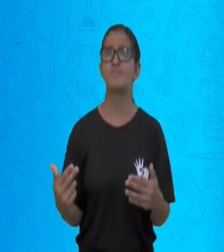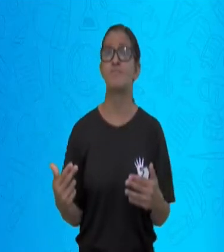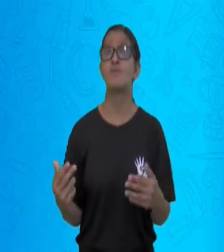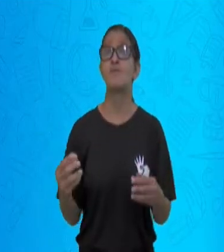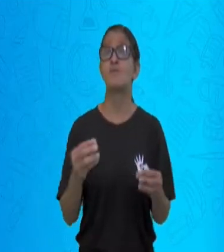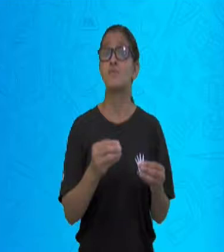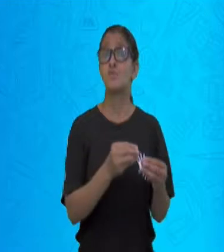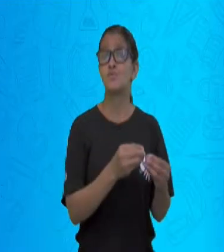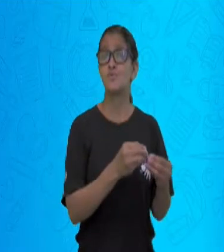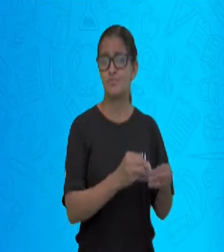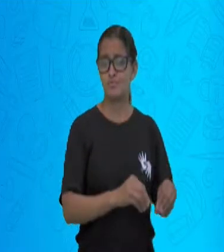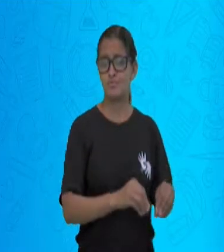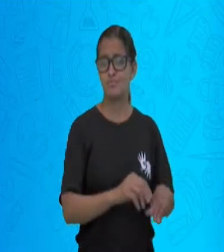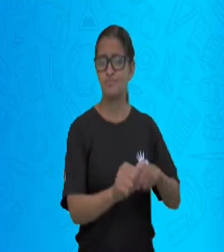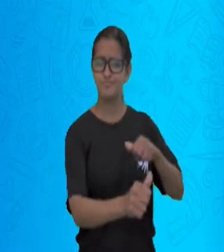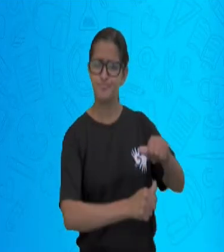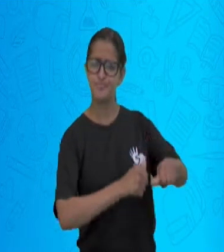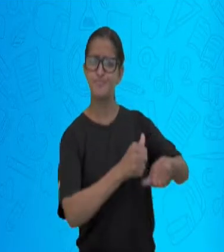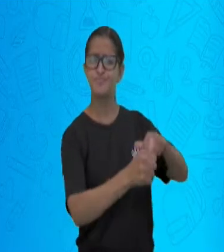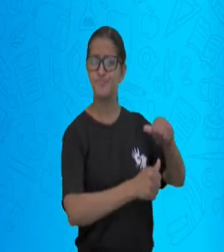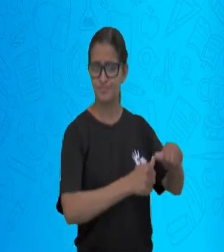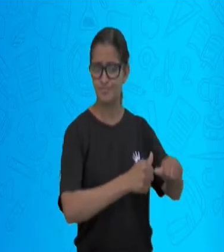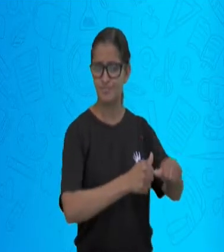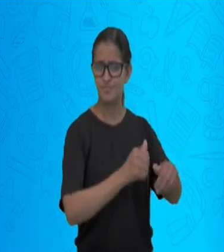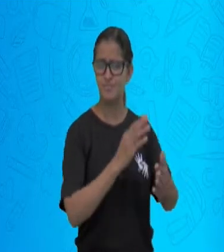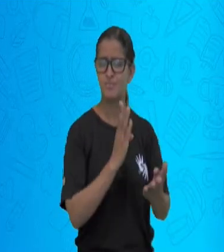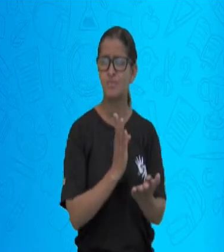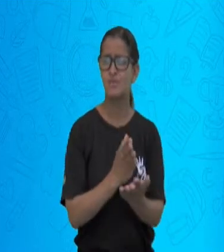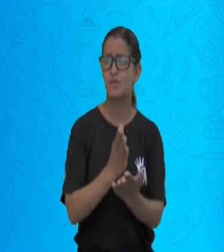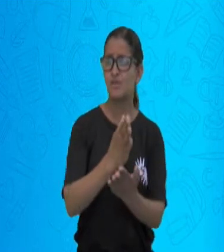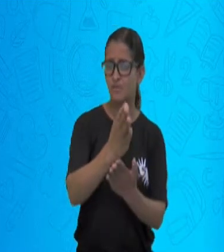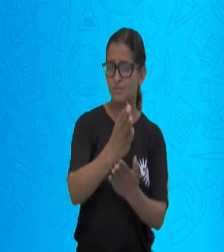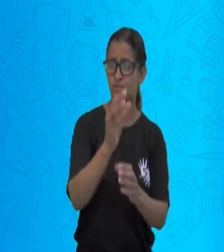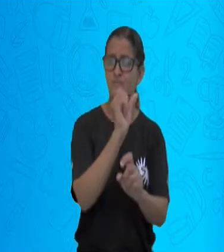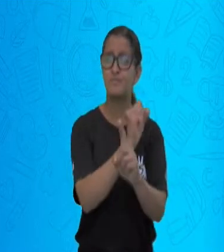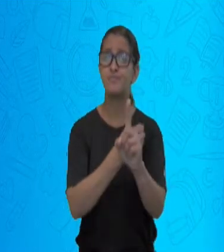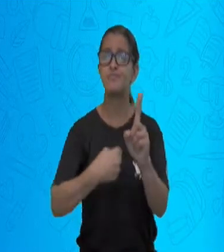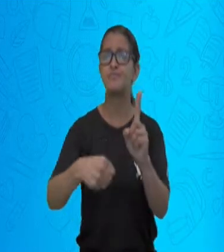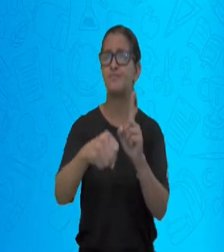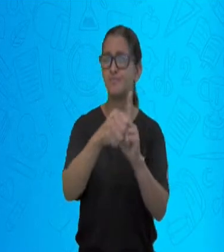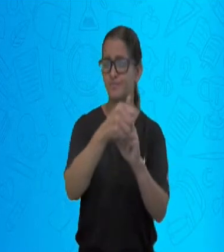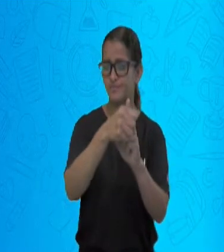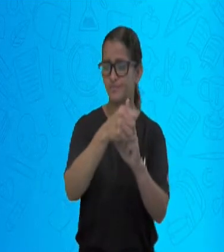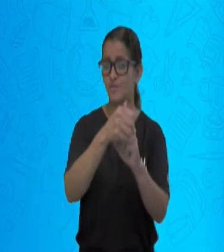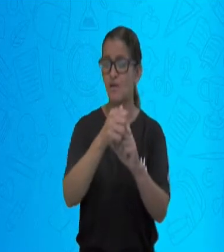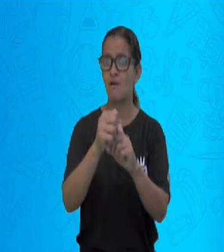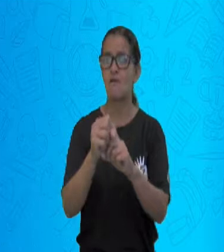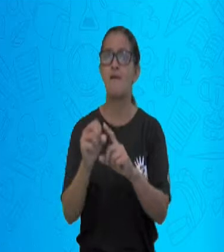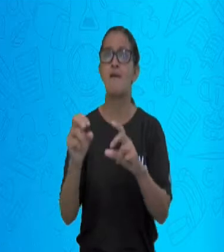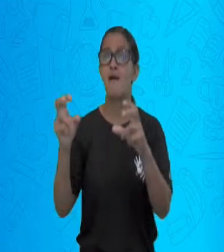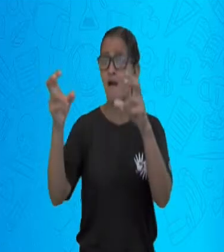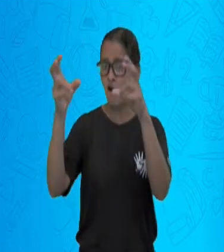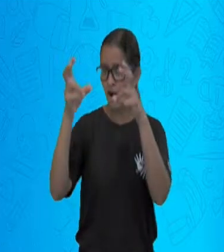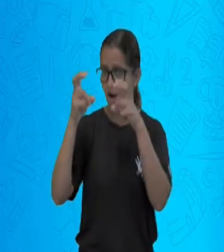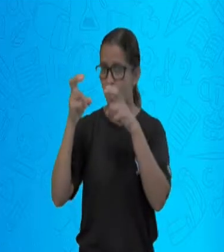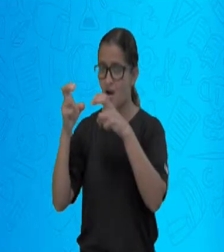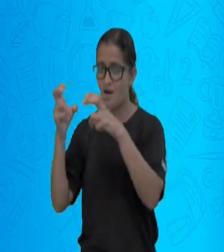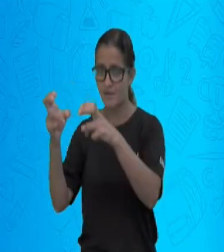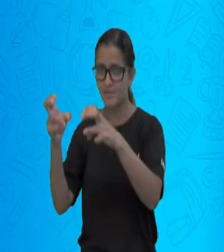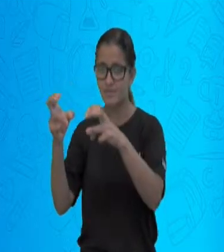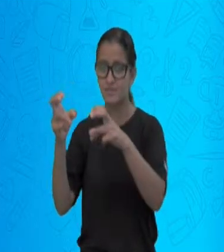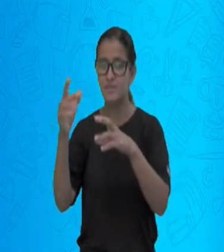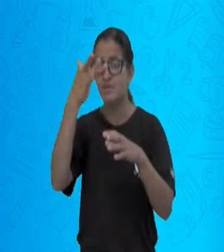as mudanças e permanências ocorridas na sociedade. Procura perceber o modo como as